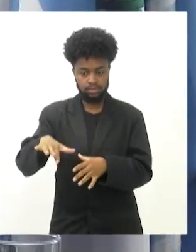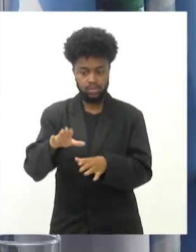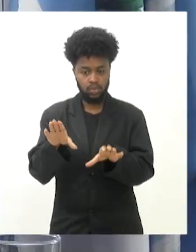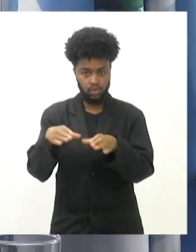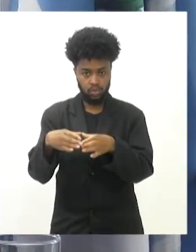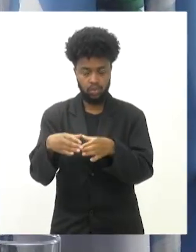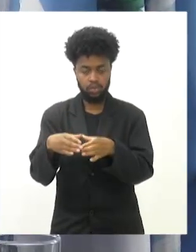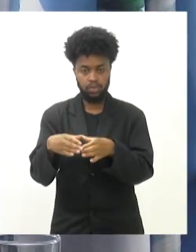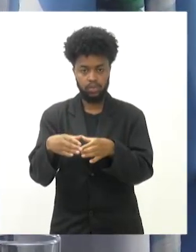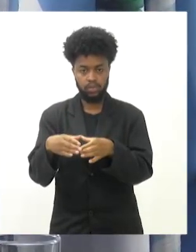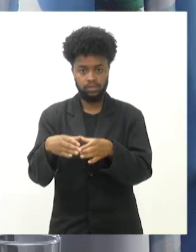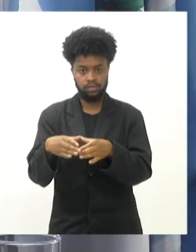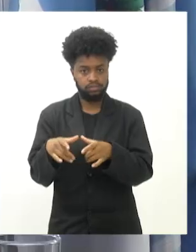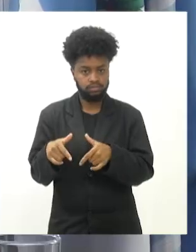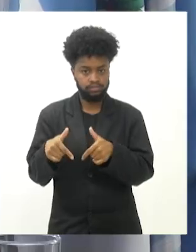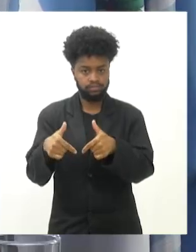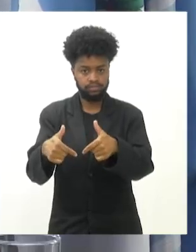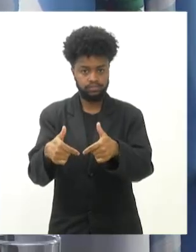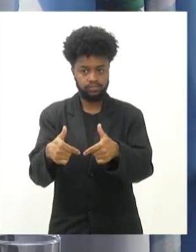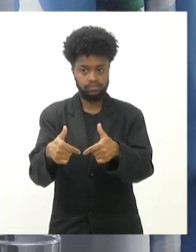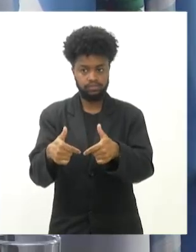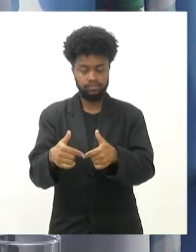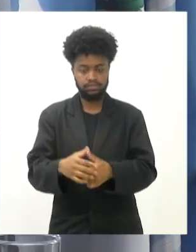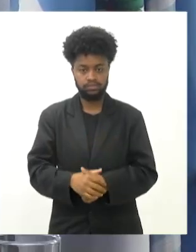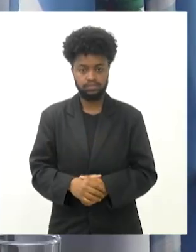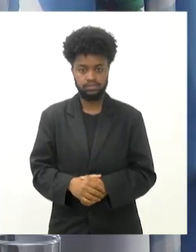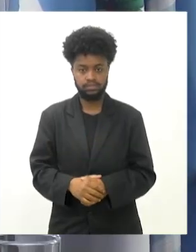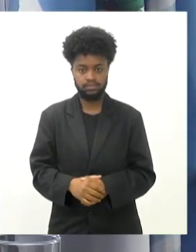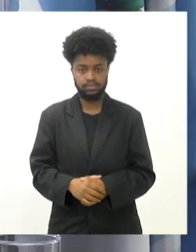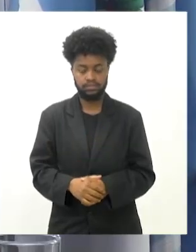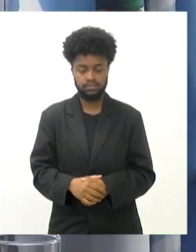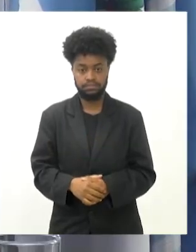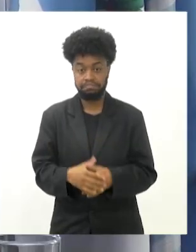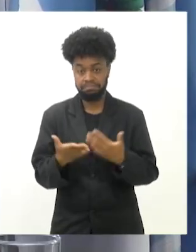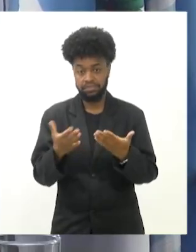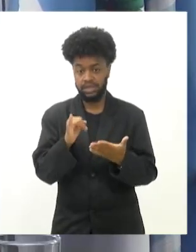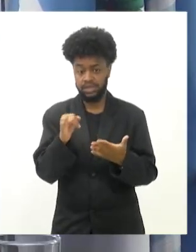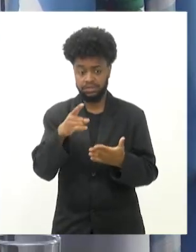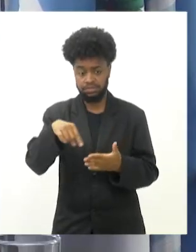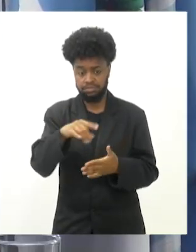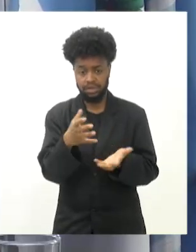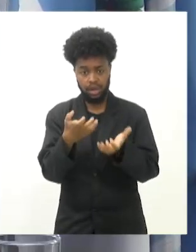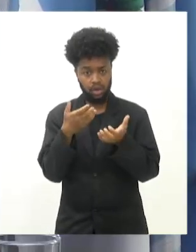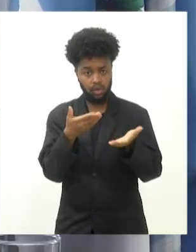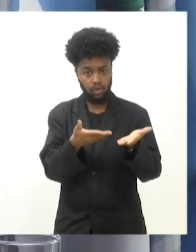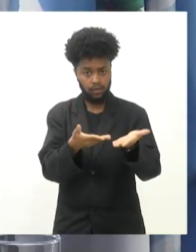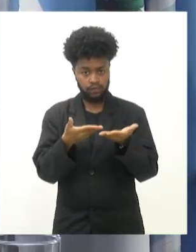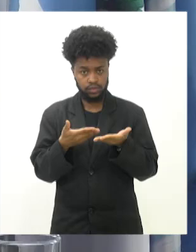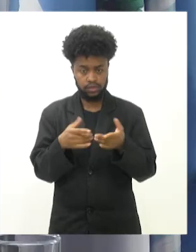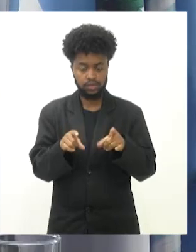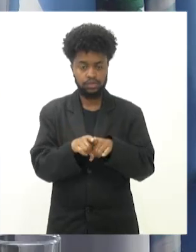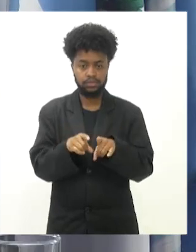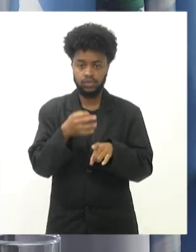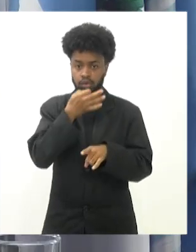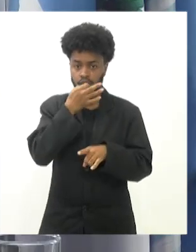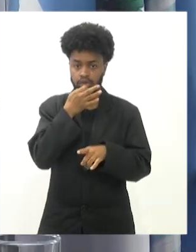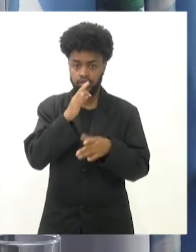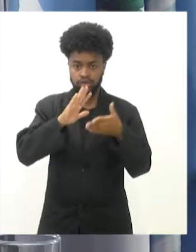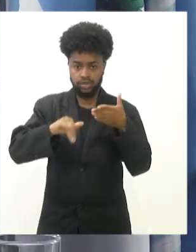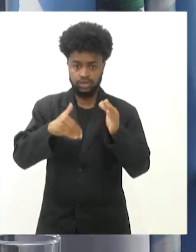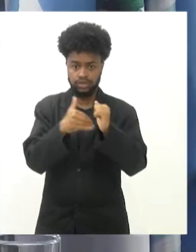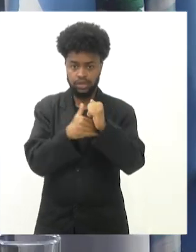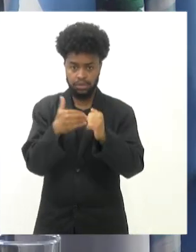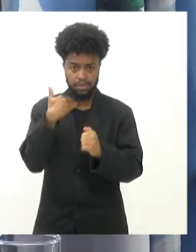ponta as ações ali e leva a cabo as ações. Então, se Vossa Excelência, vamos convocá-los, Vossa Excelência está sugerindo a quebra de sigilo dos três? Dos